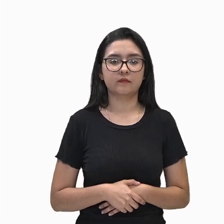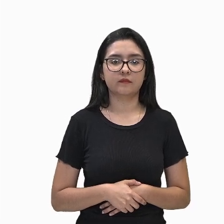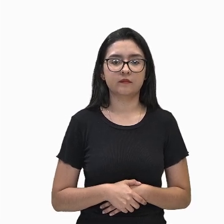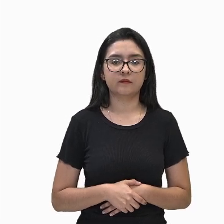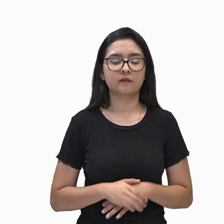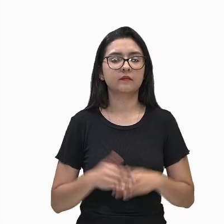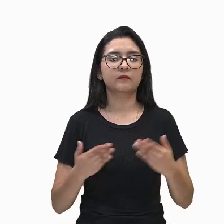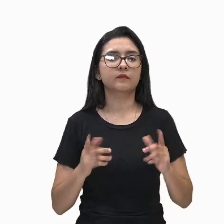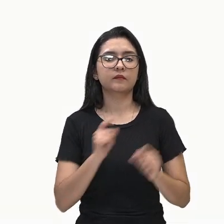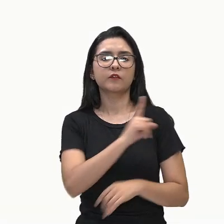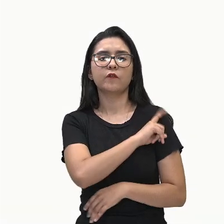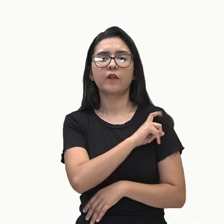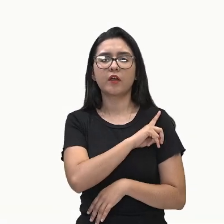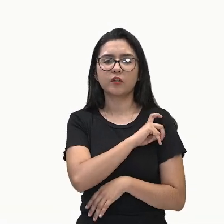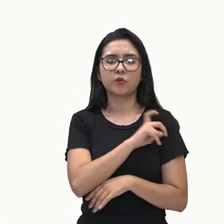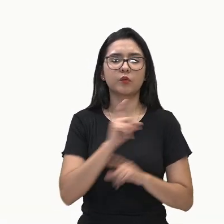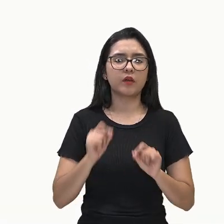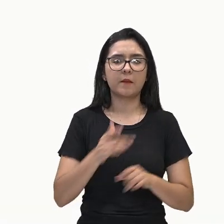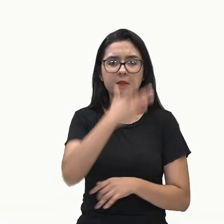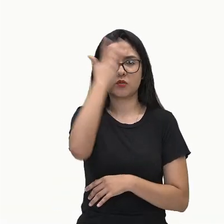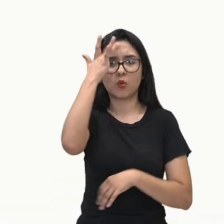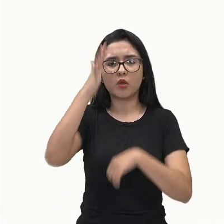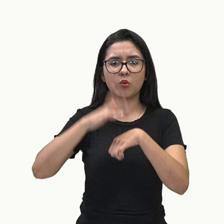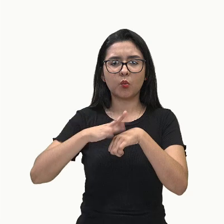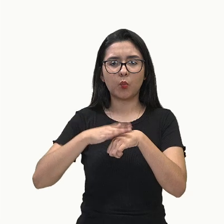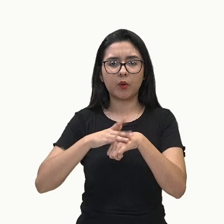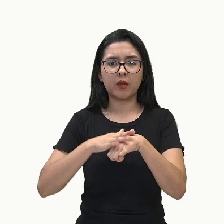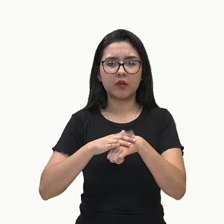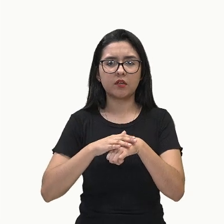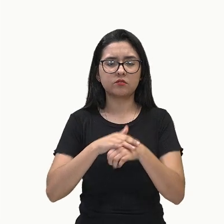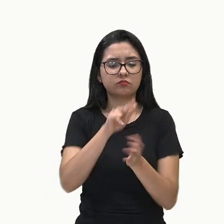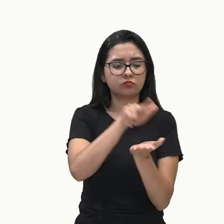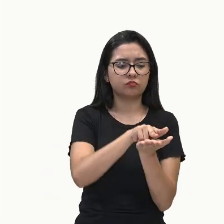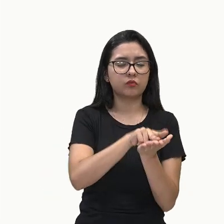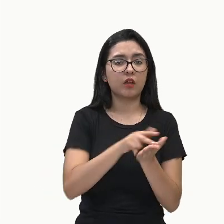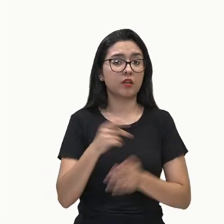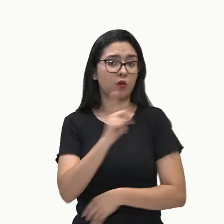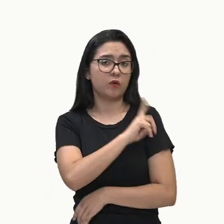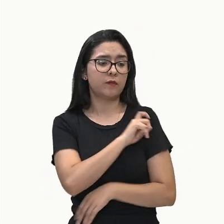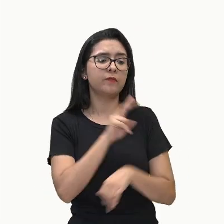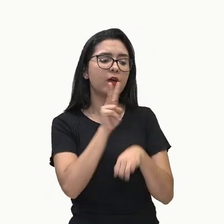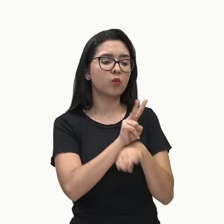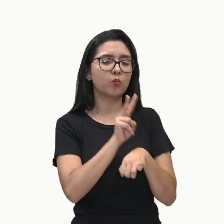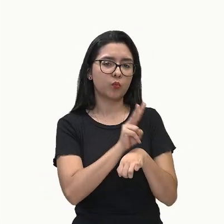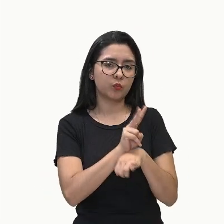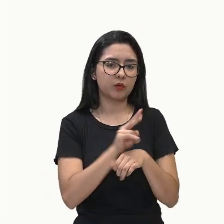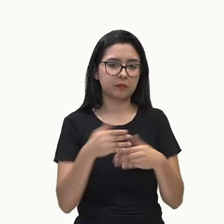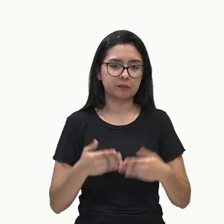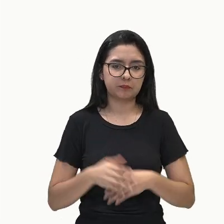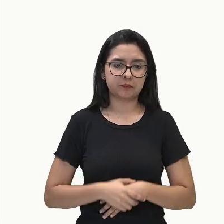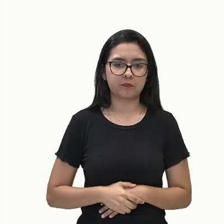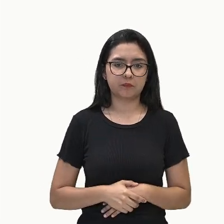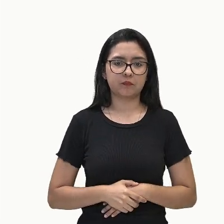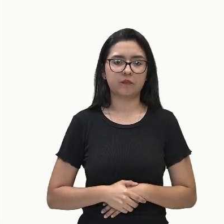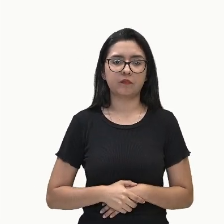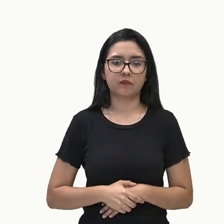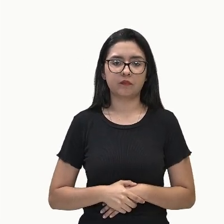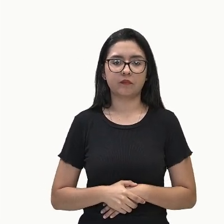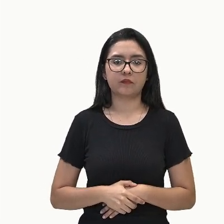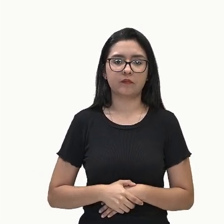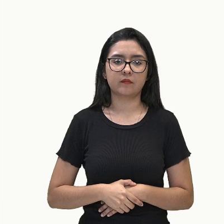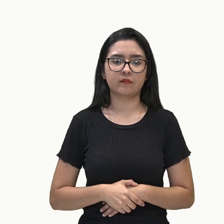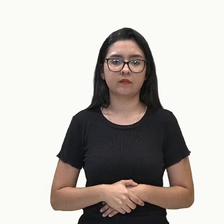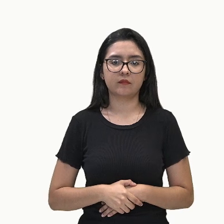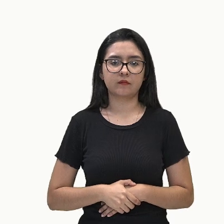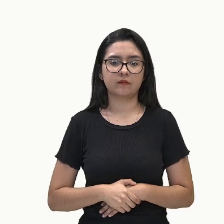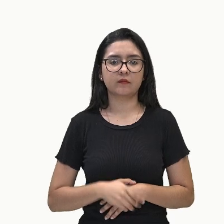enfermeiro vai cuidar, né, dos doentes ali no hospital ou na clínica. Olha essa palavrinha aqui, del doutor. A gente